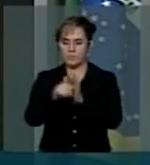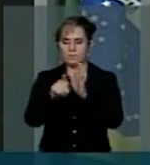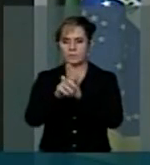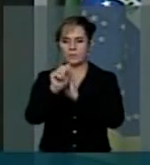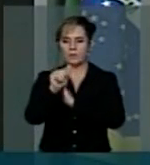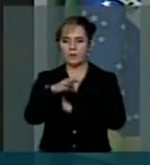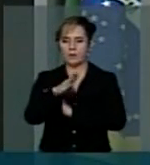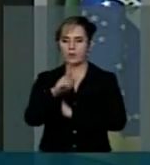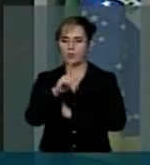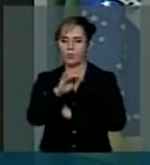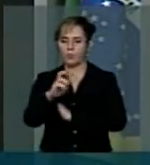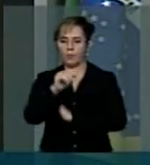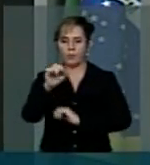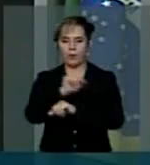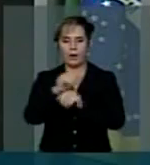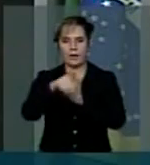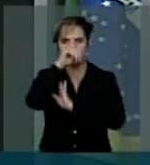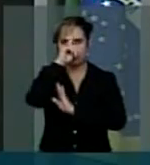do Brasil,